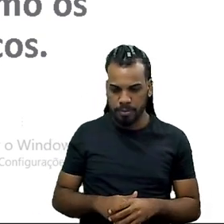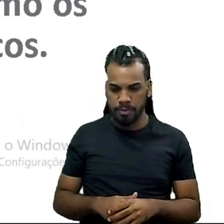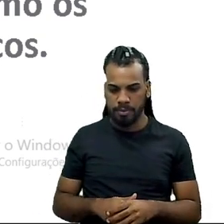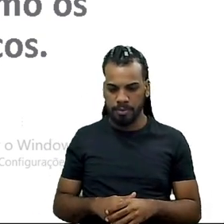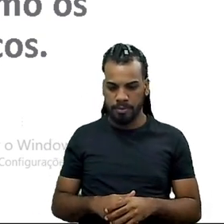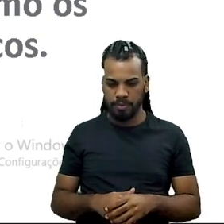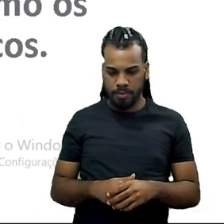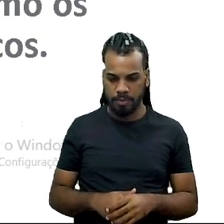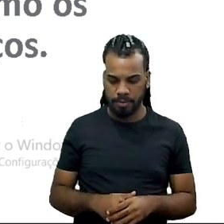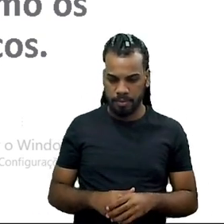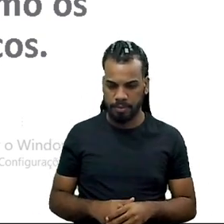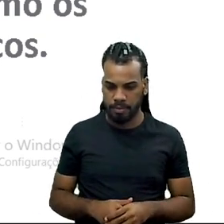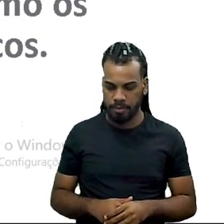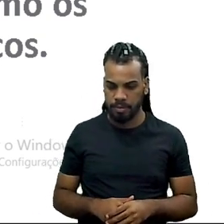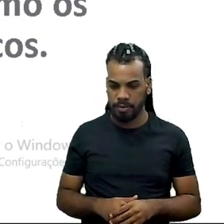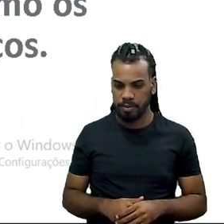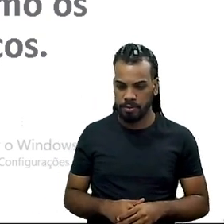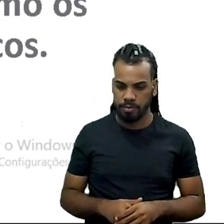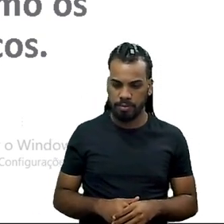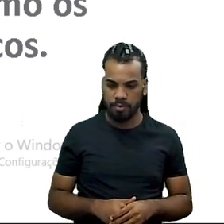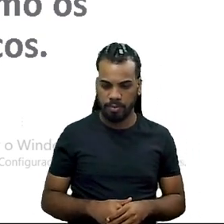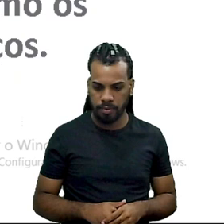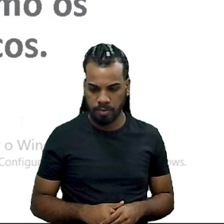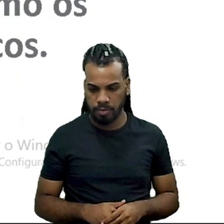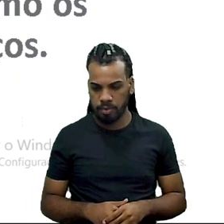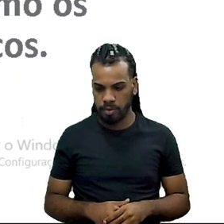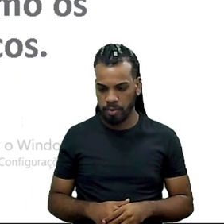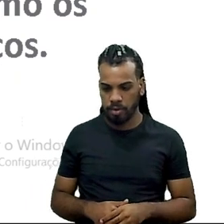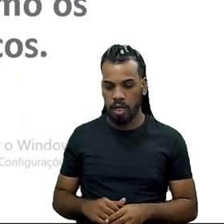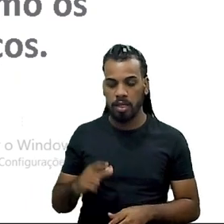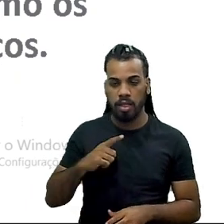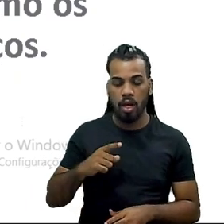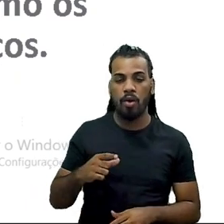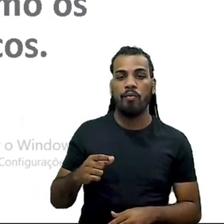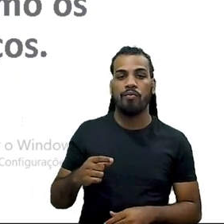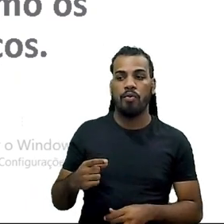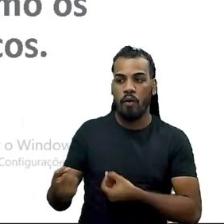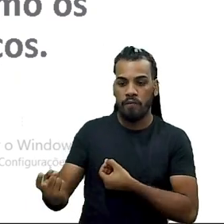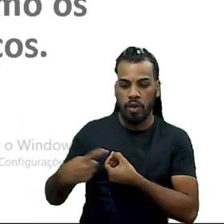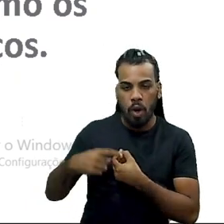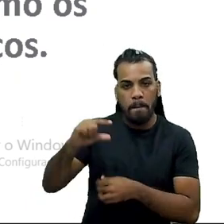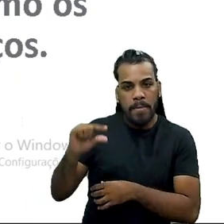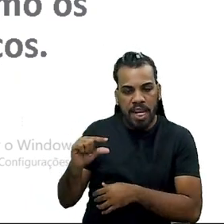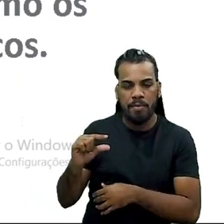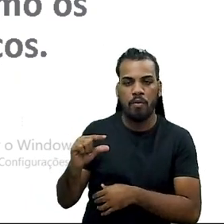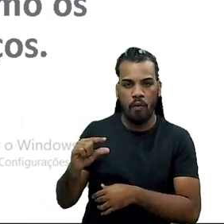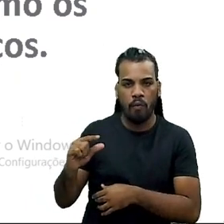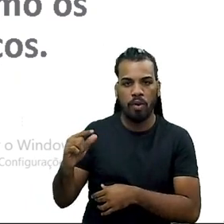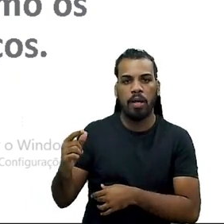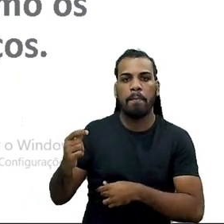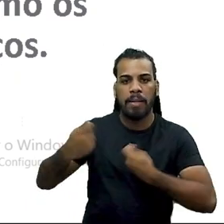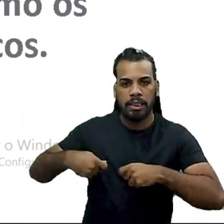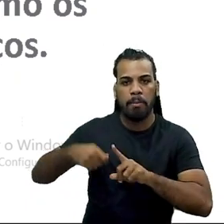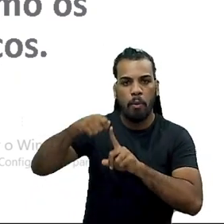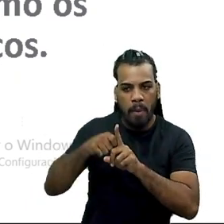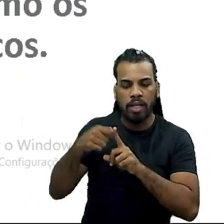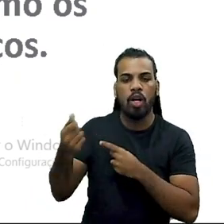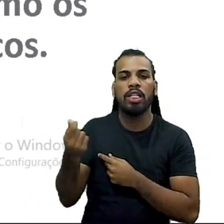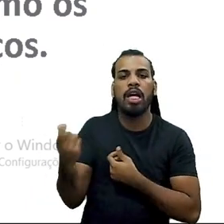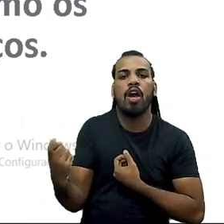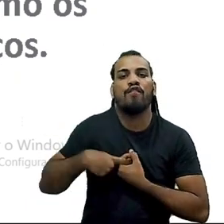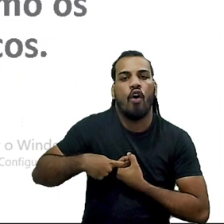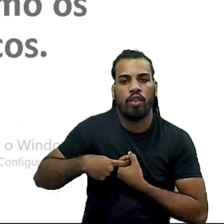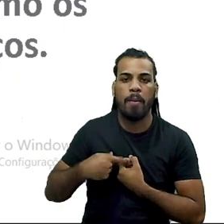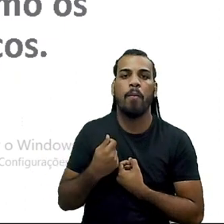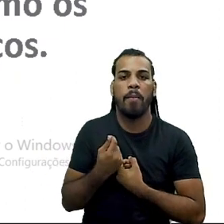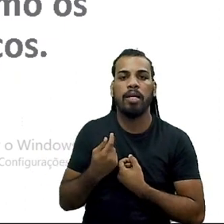um pouco, né? Chegamos a colocar, é o faturamento mínimo que o negócio deve gerar por mês para conseguir cobrir